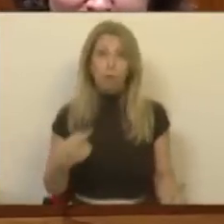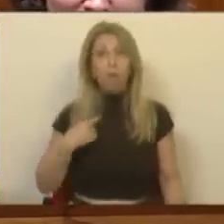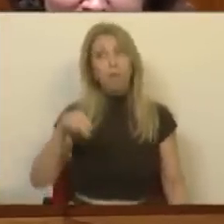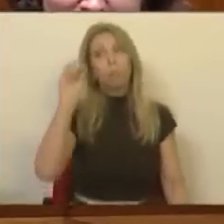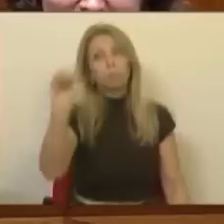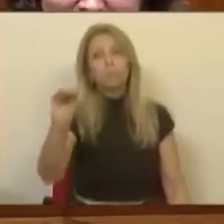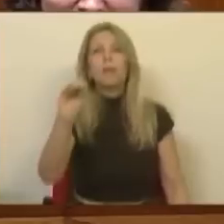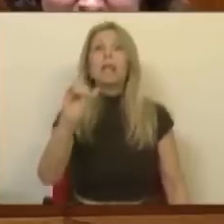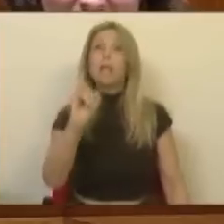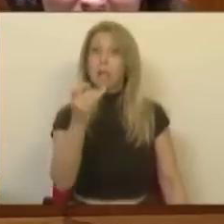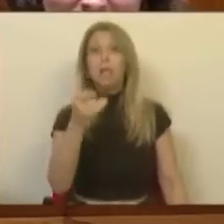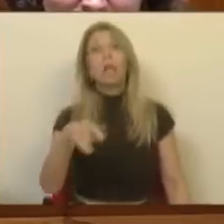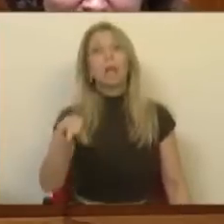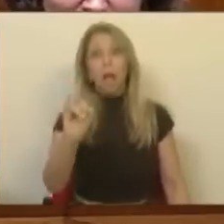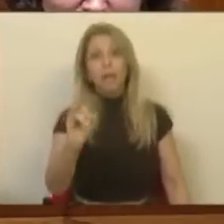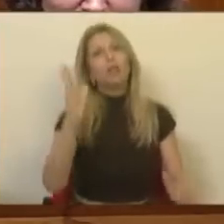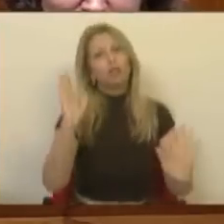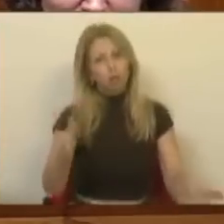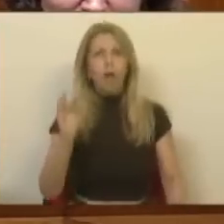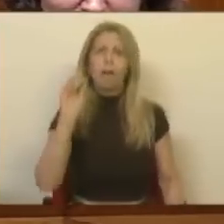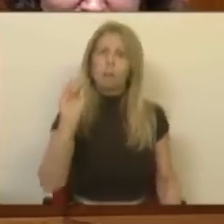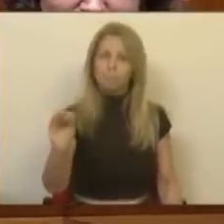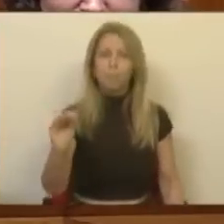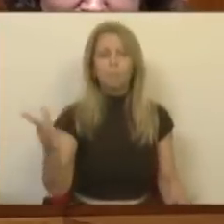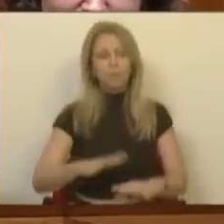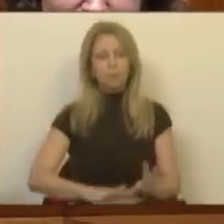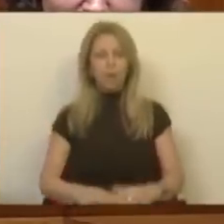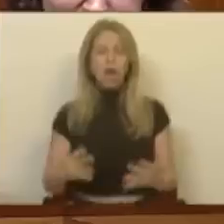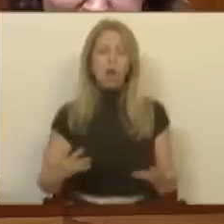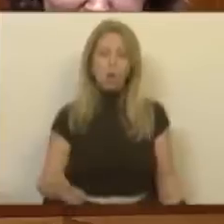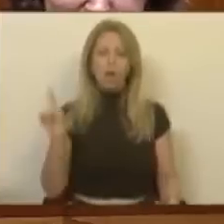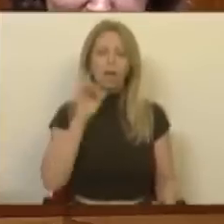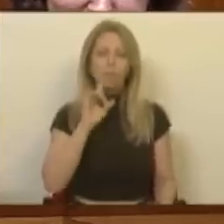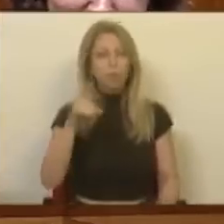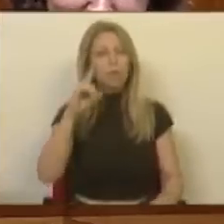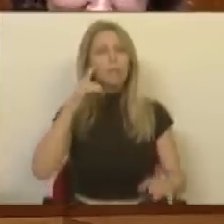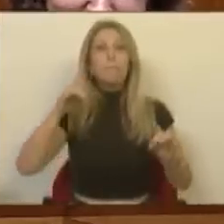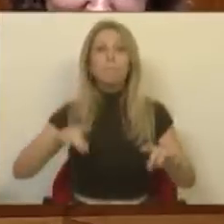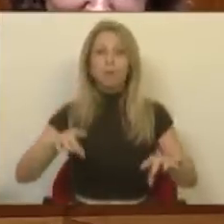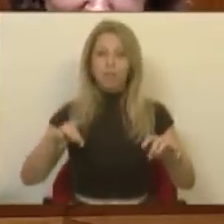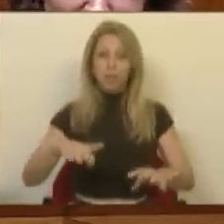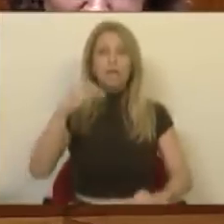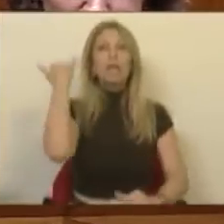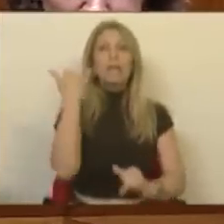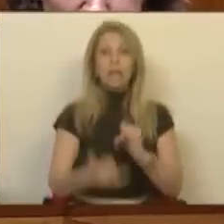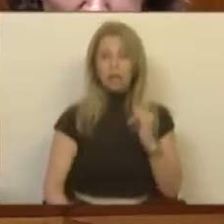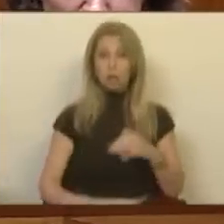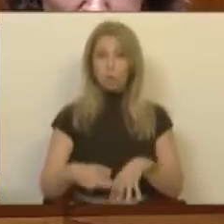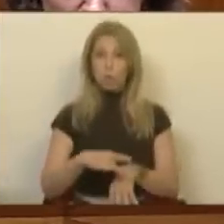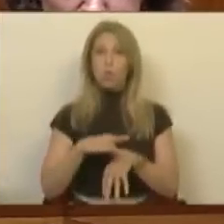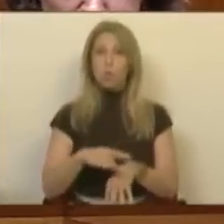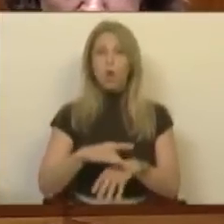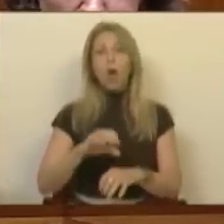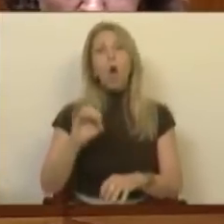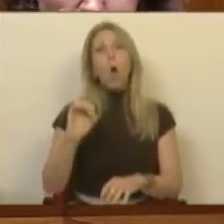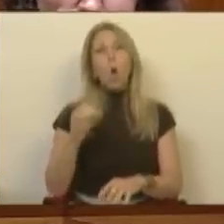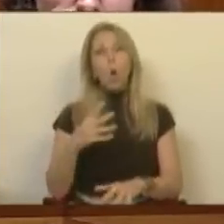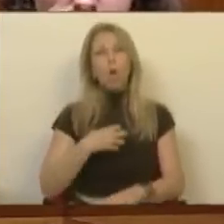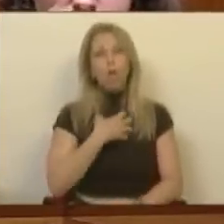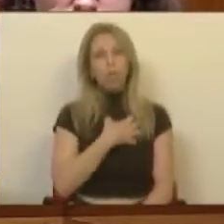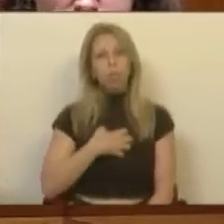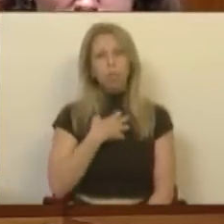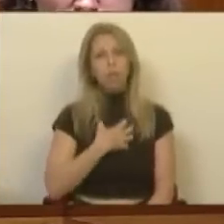agora é muito importante também prevenir riscos de radicalização ou de mal estar